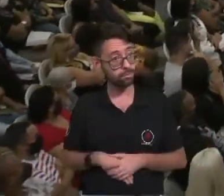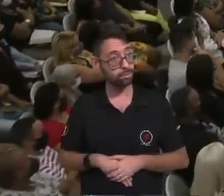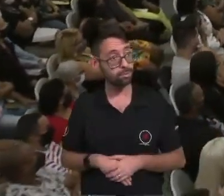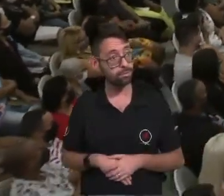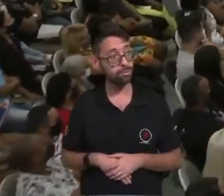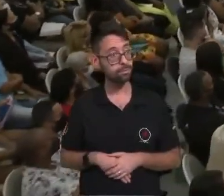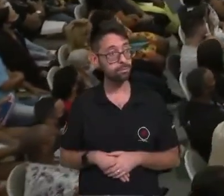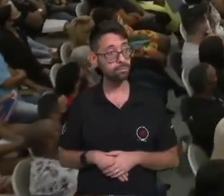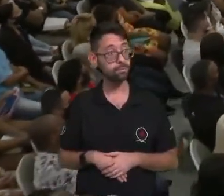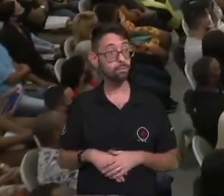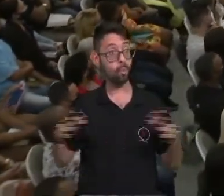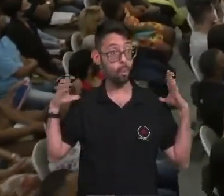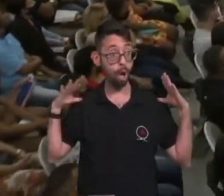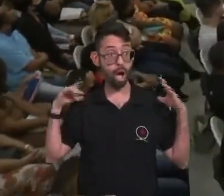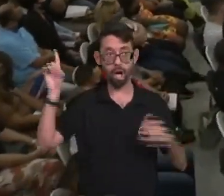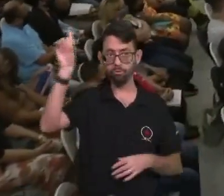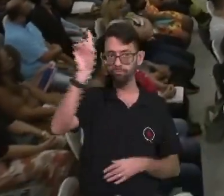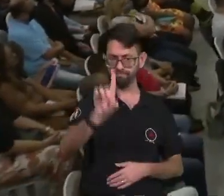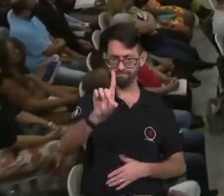O anjo chegou, matava todo mundo,